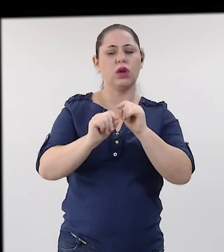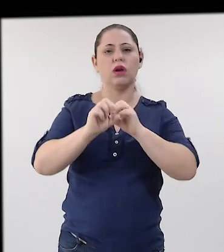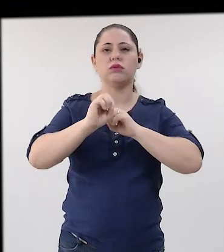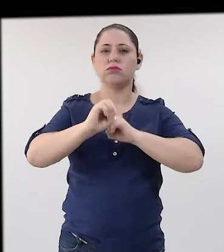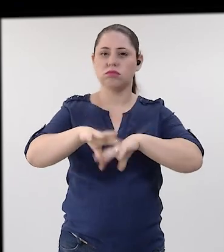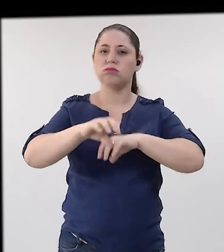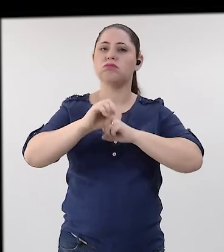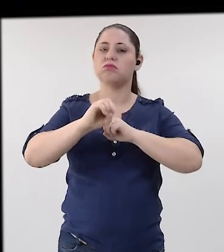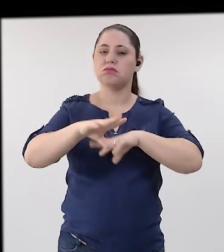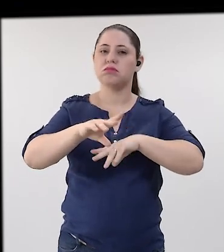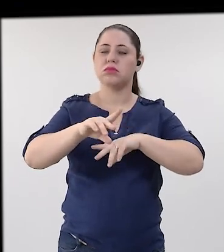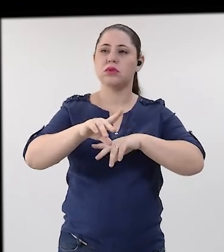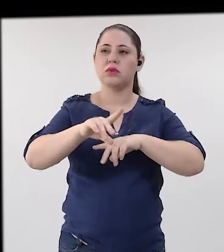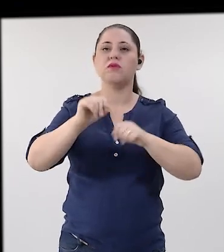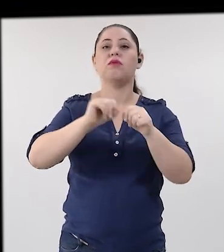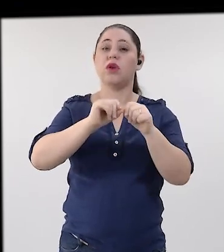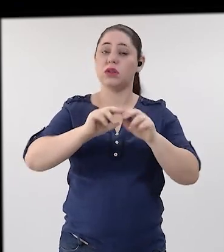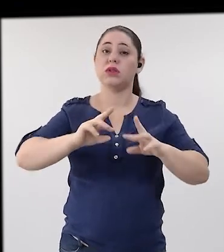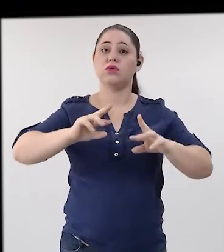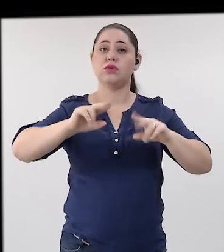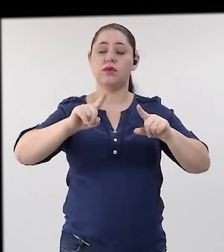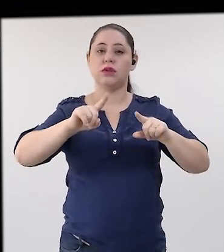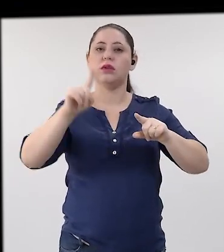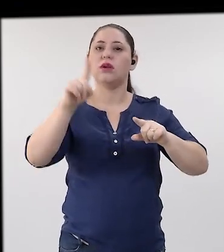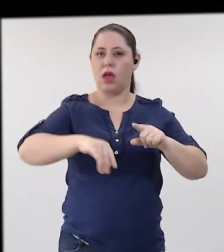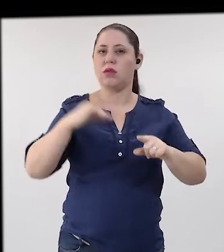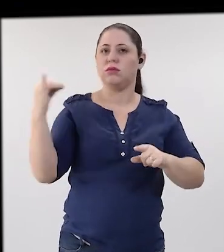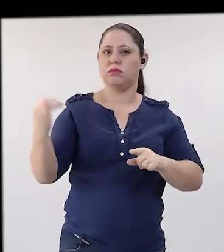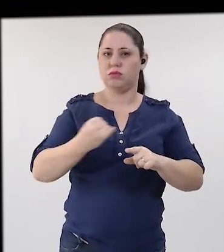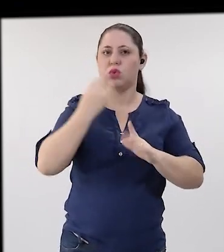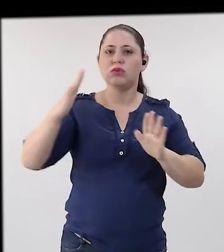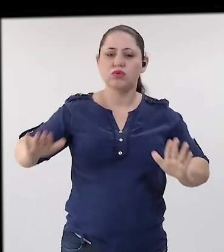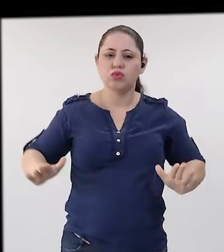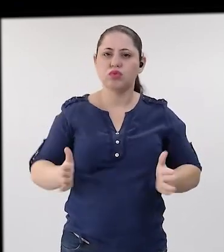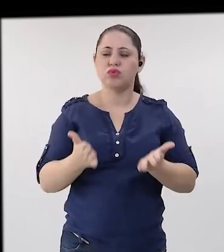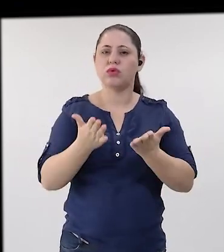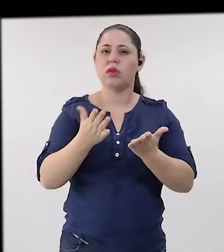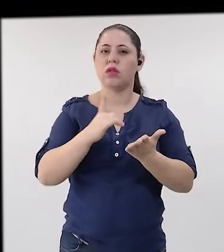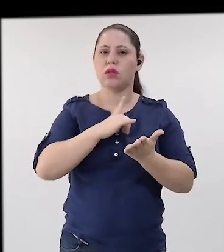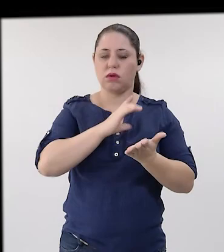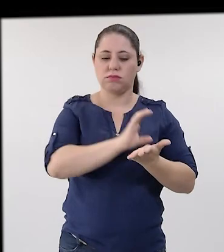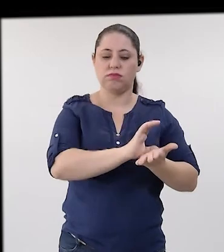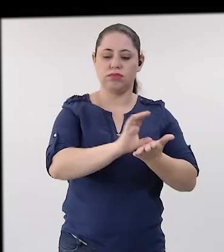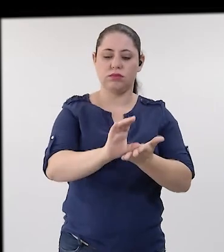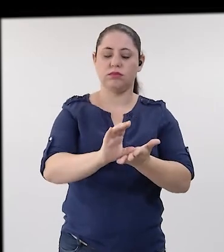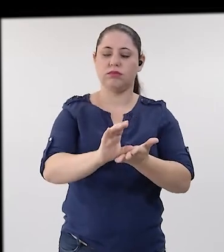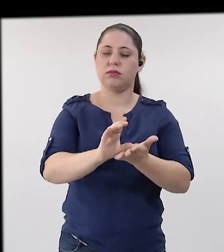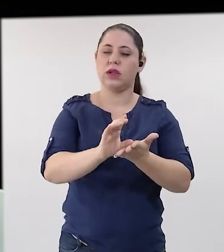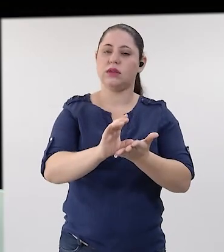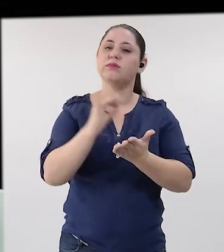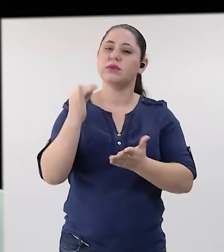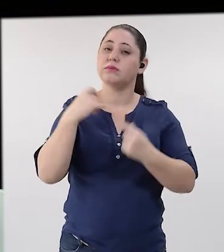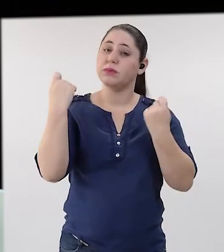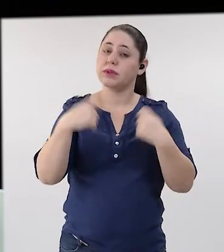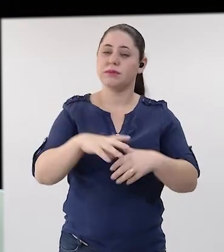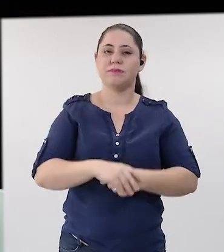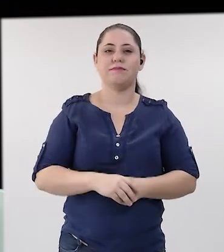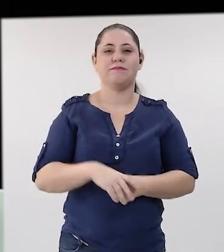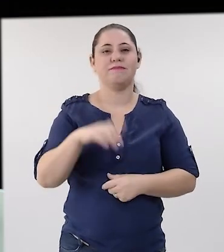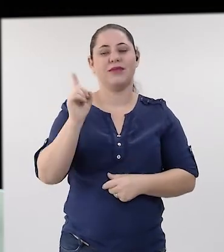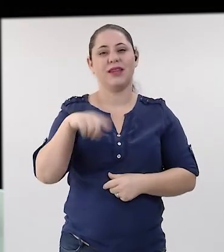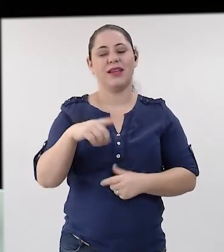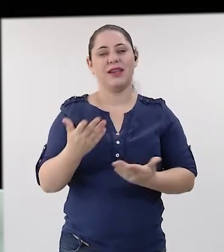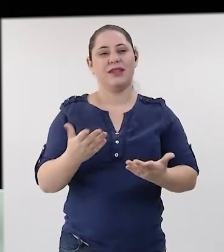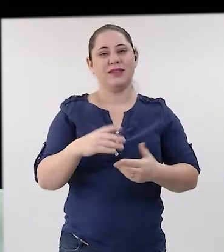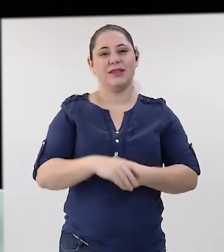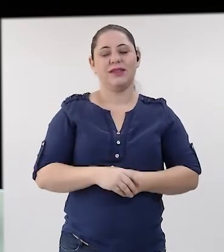uma educação que faz sim a diferença e que vale a pena ter algum investimento nela. É isso aí.